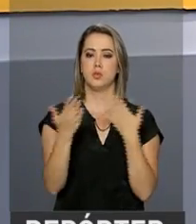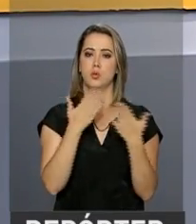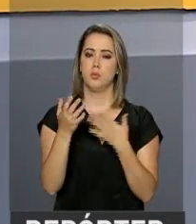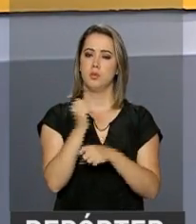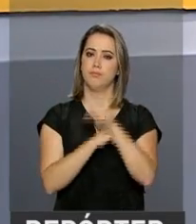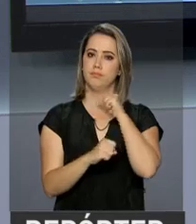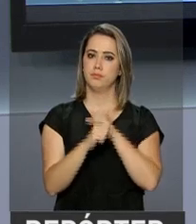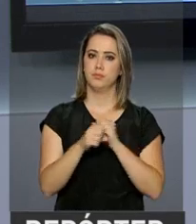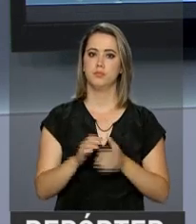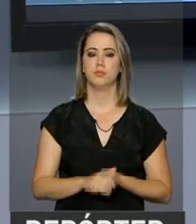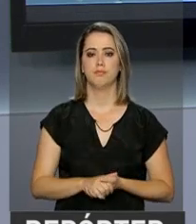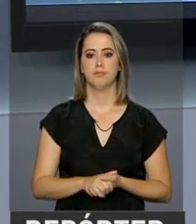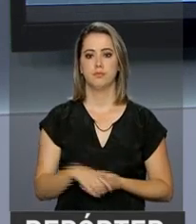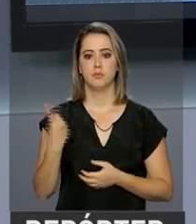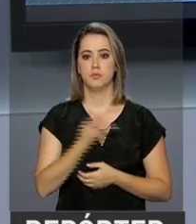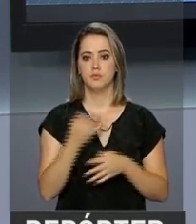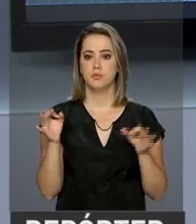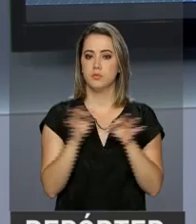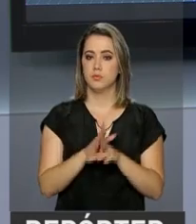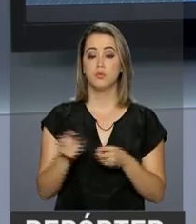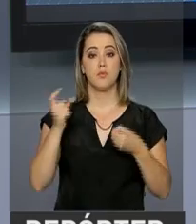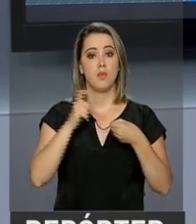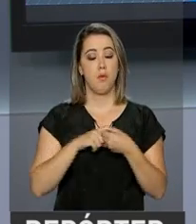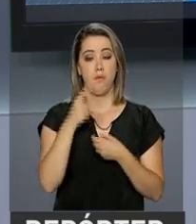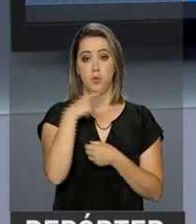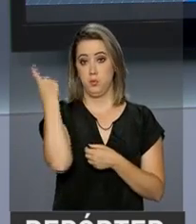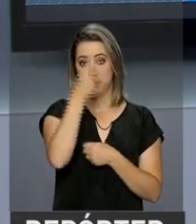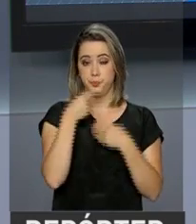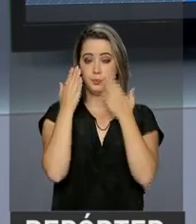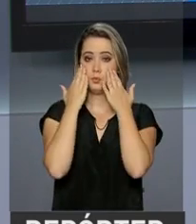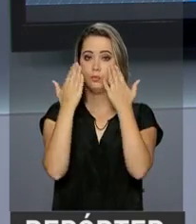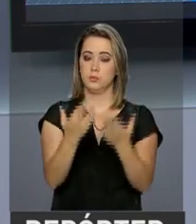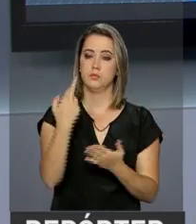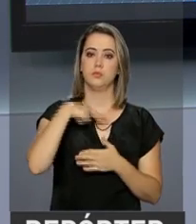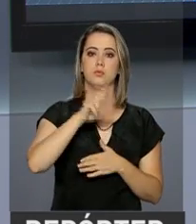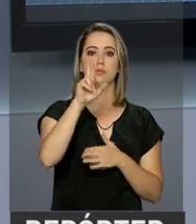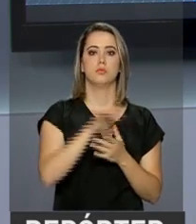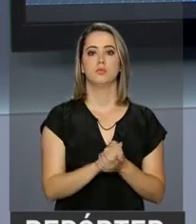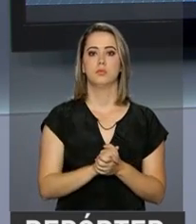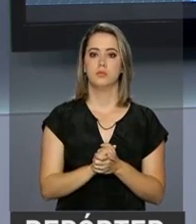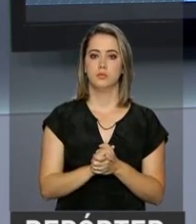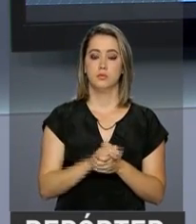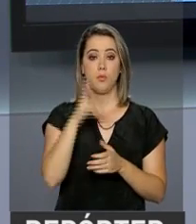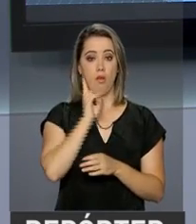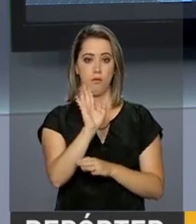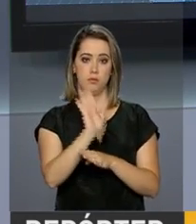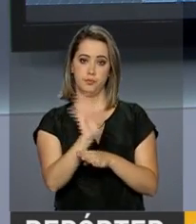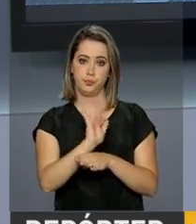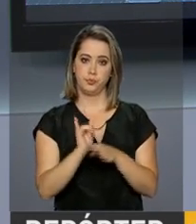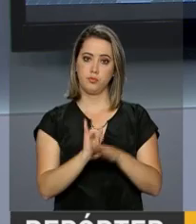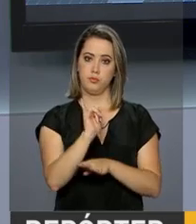o ano passado nós ficamos por aqui e Voltaremos em 1 hora na próxima edição do repórter NBR você pode